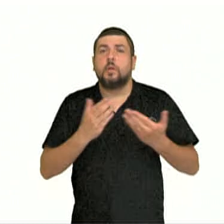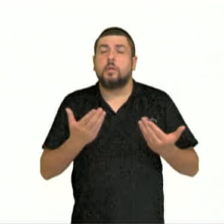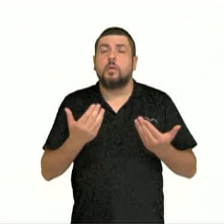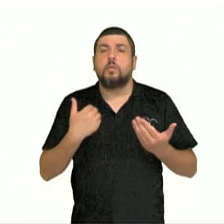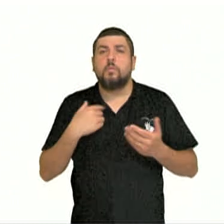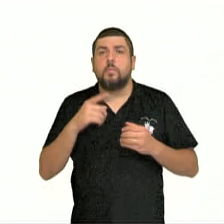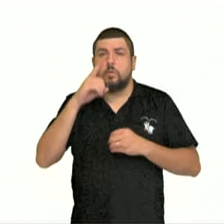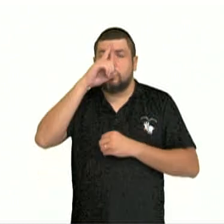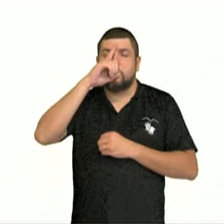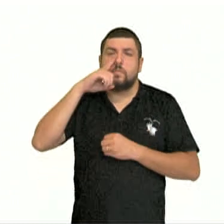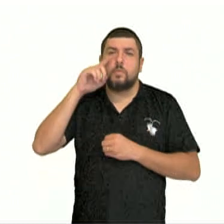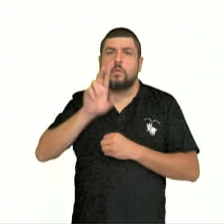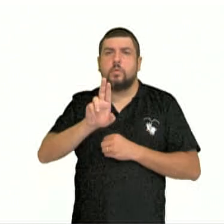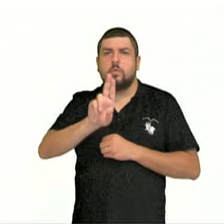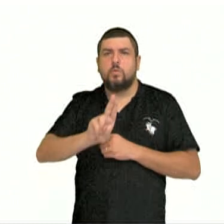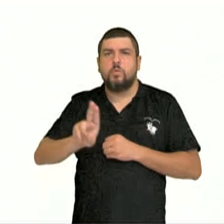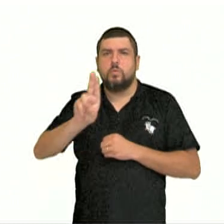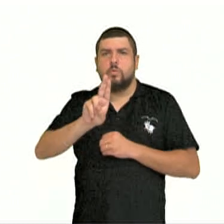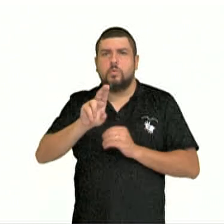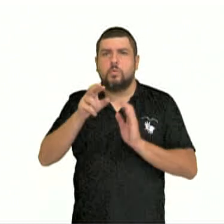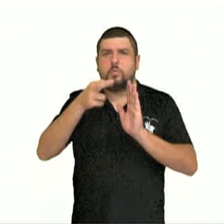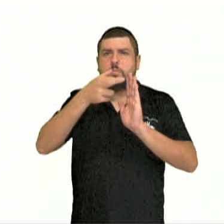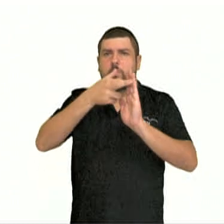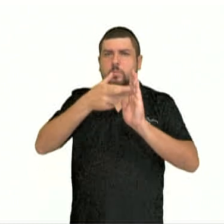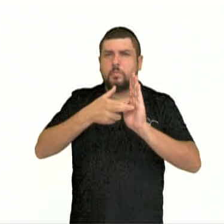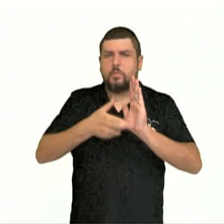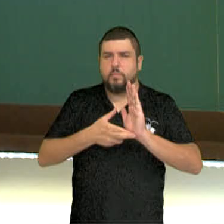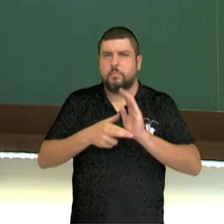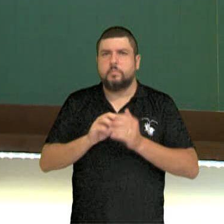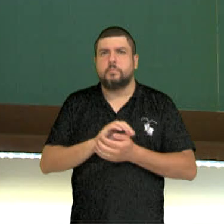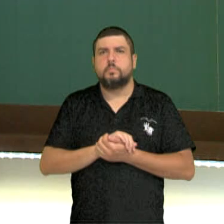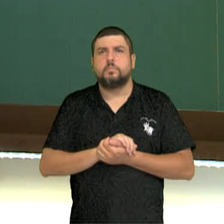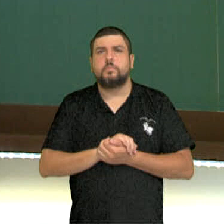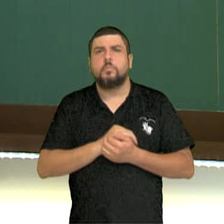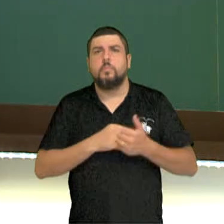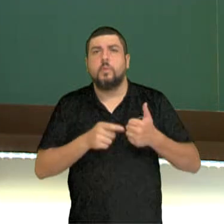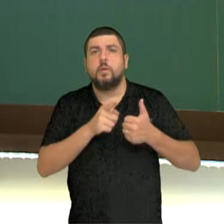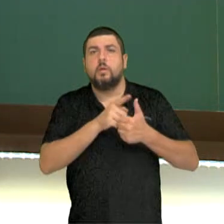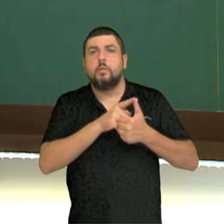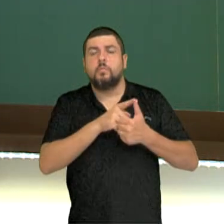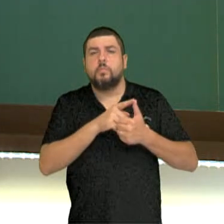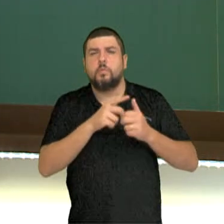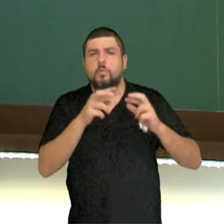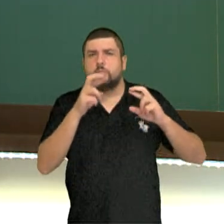algumas etapas. Essas etapas estavam na